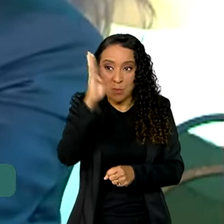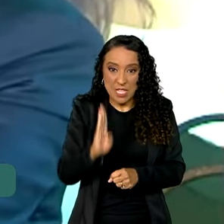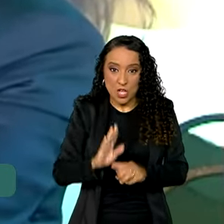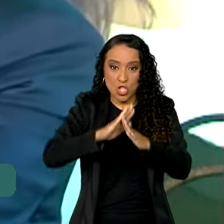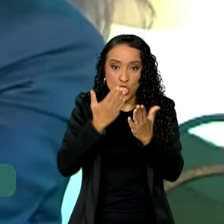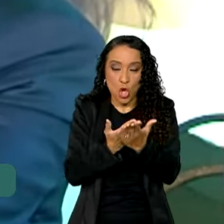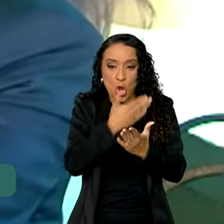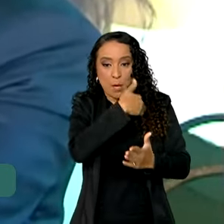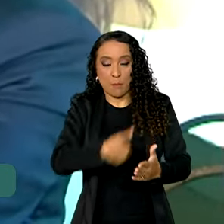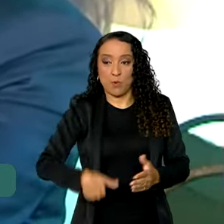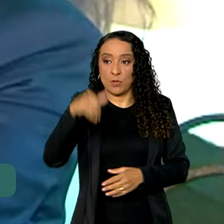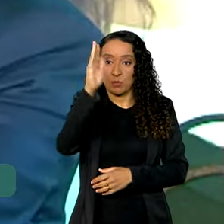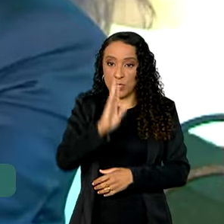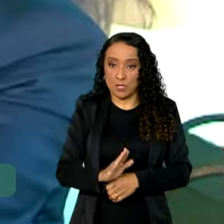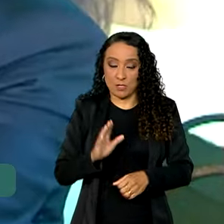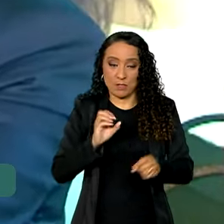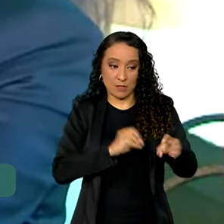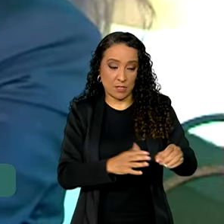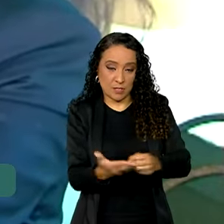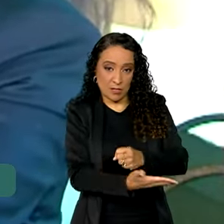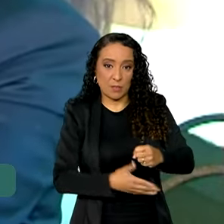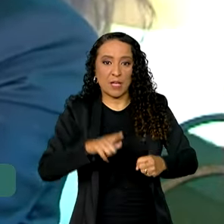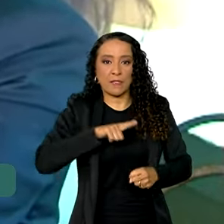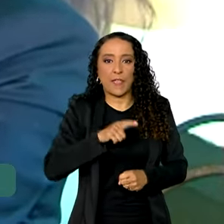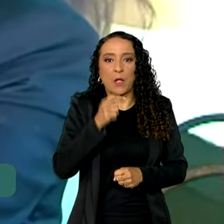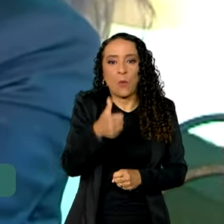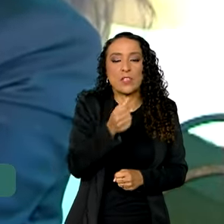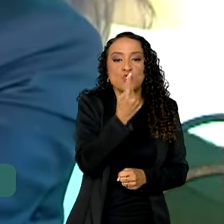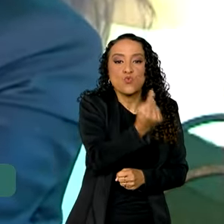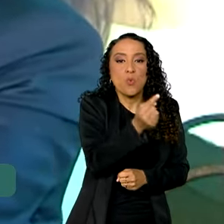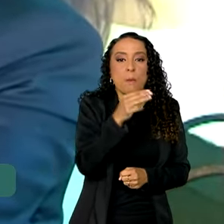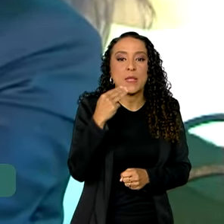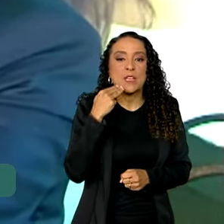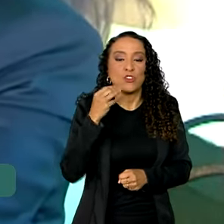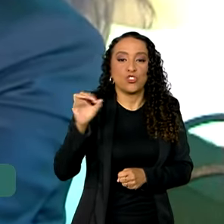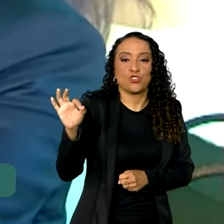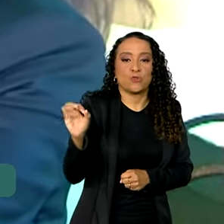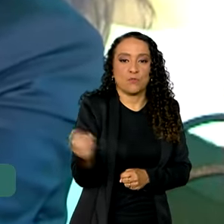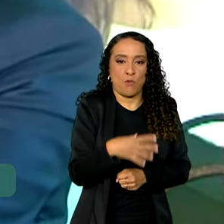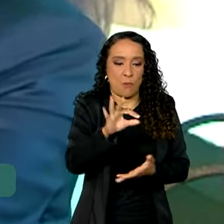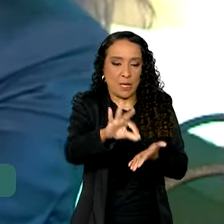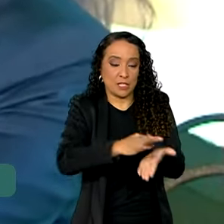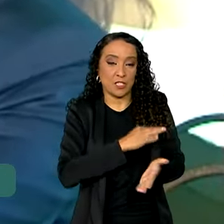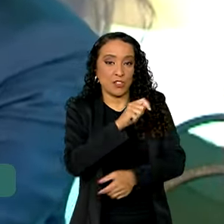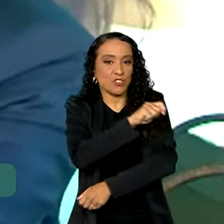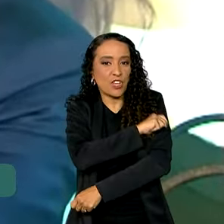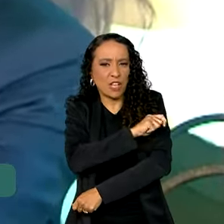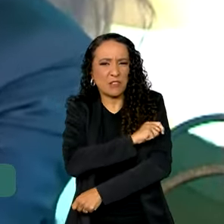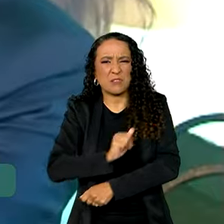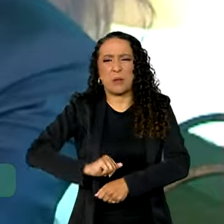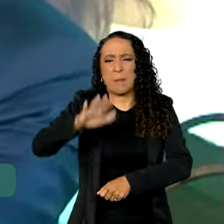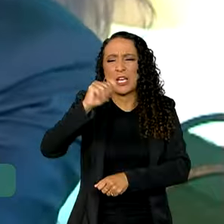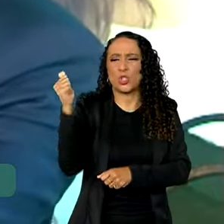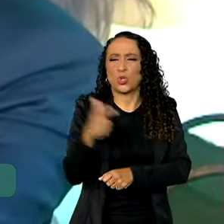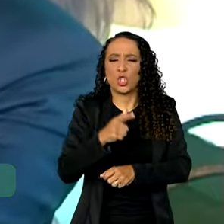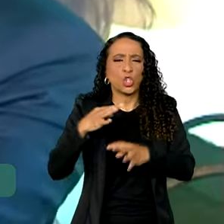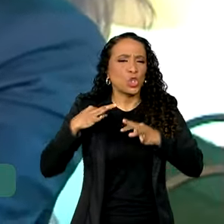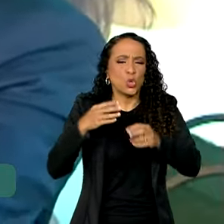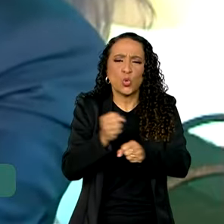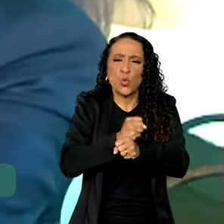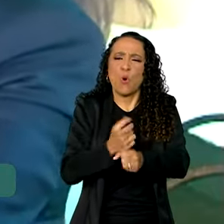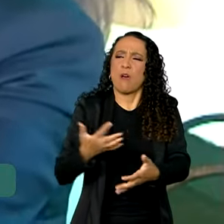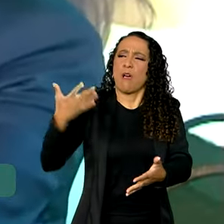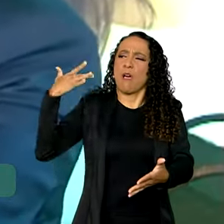escola pública brasileira da educação básica, tem quase 1 milhão de novas matrículas de alunos, é mais do que todos os